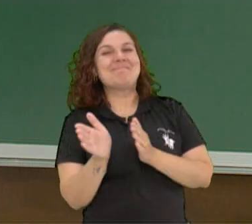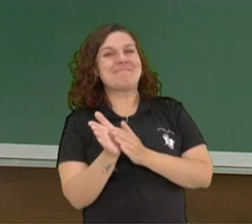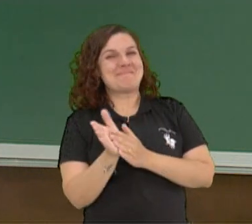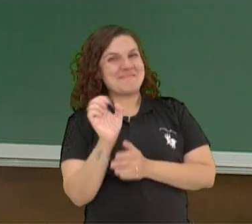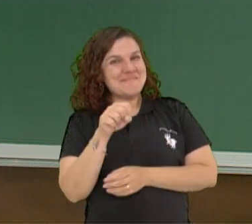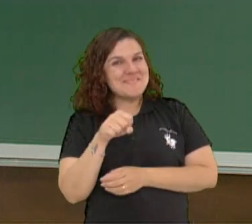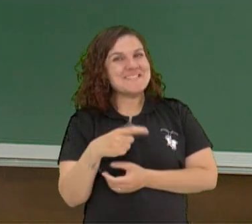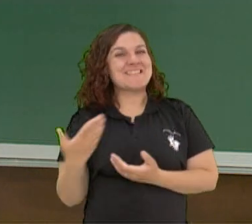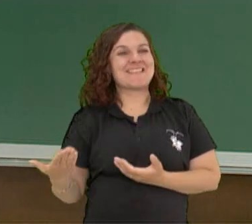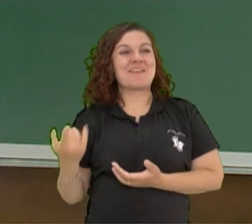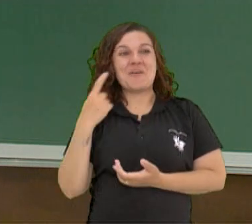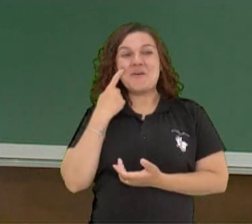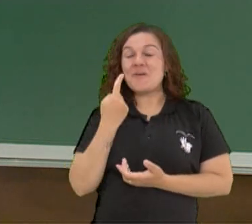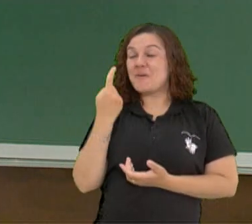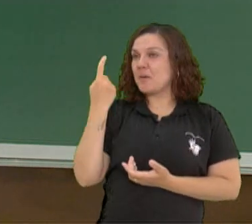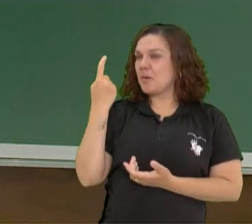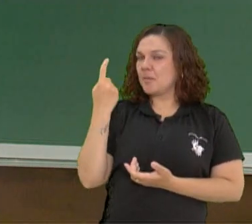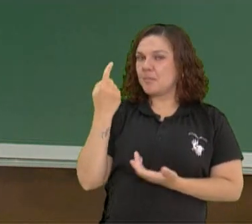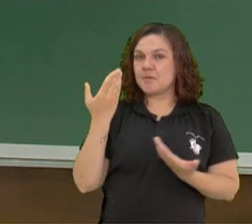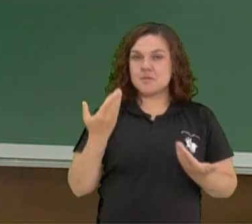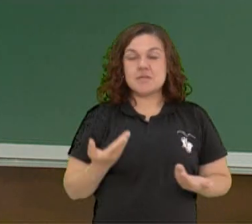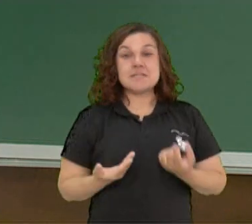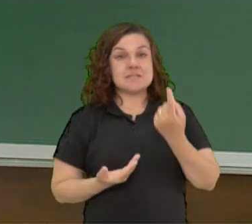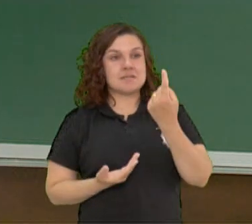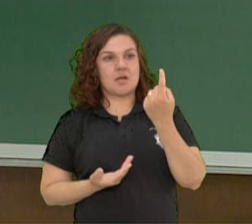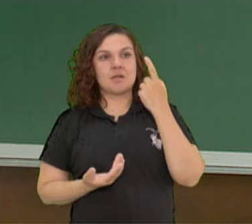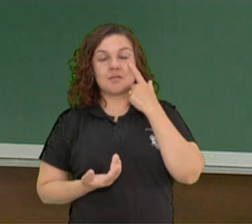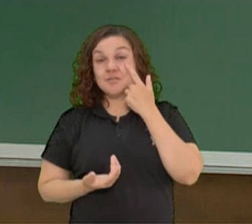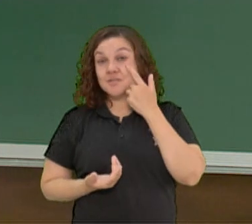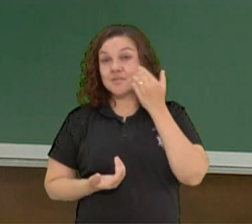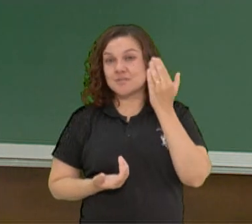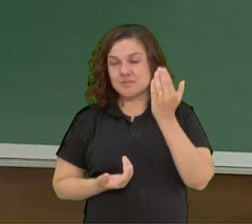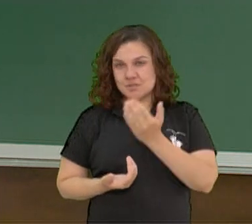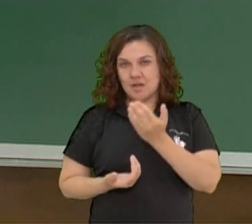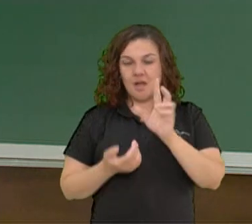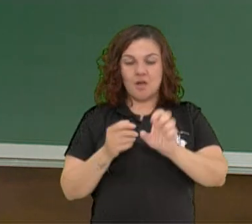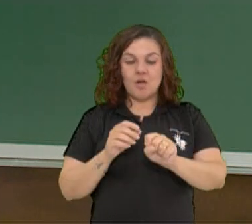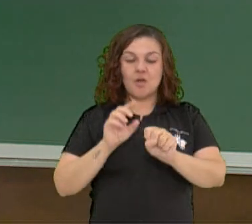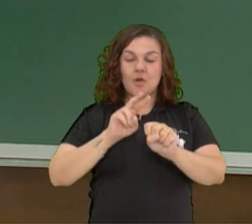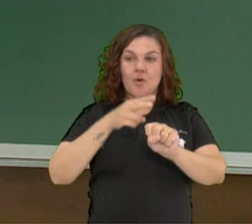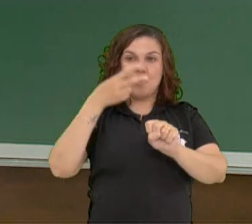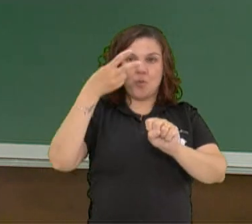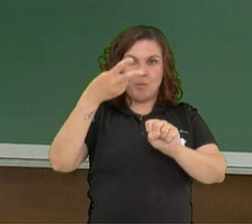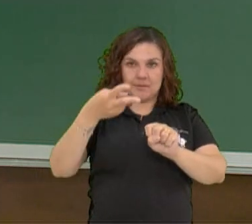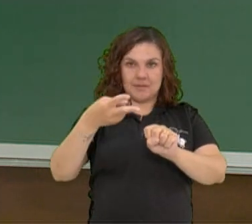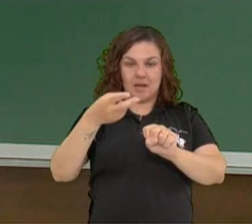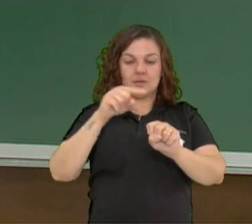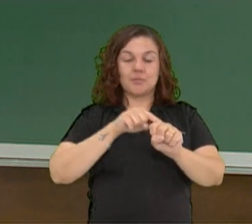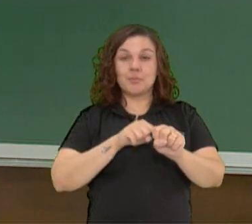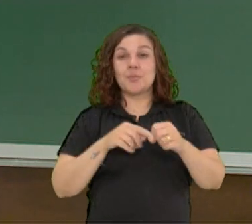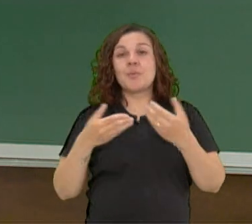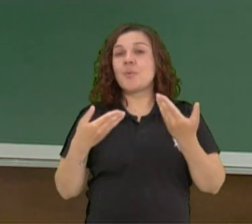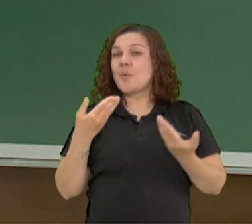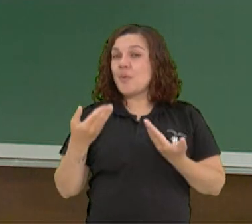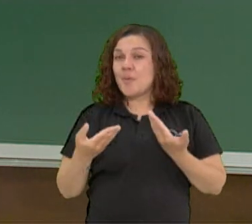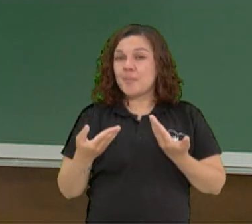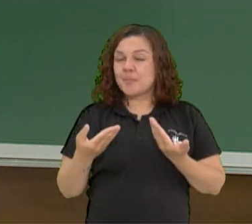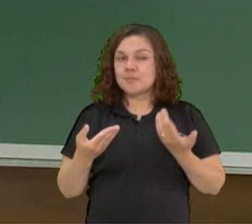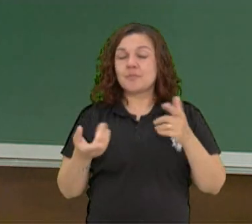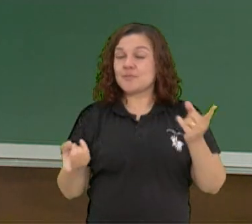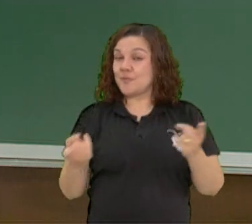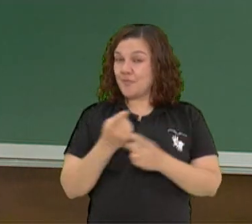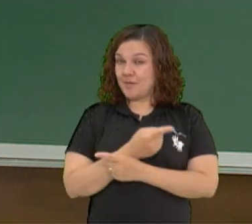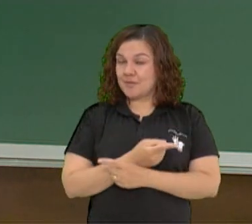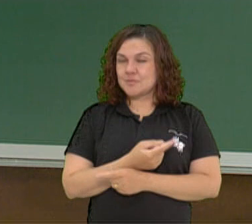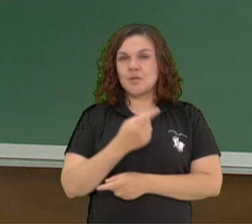bem. Então, vamos lá? Então, é só calcular, já que o quadrado é lado vezes lado, ou L é o quadrado, então, eu vou fazer a operação inversa.